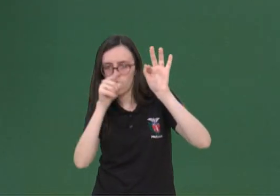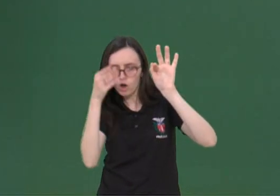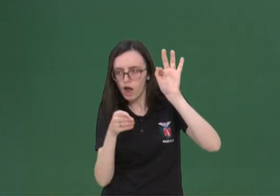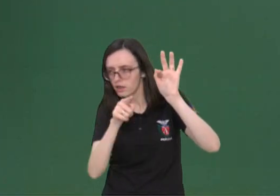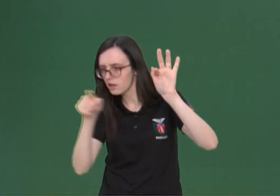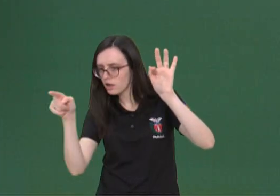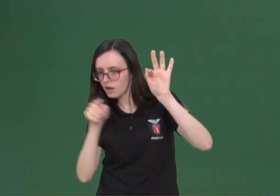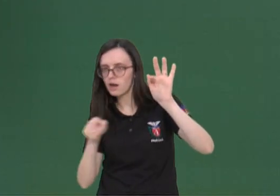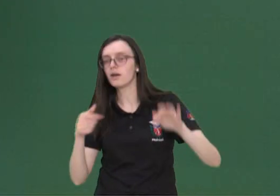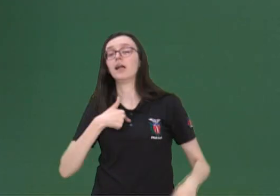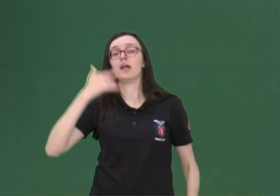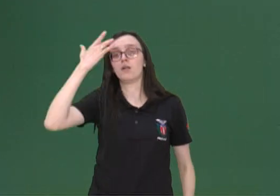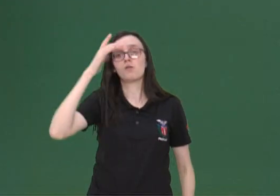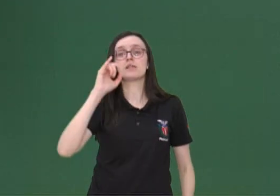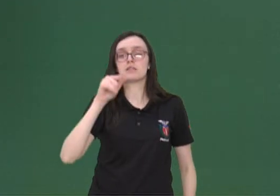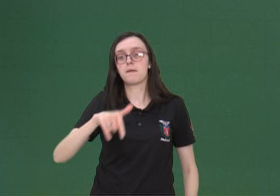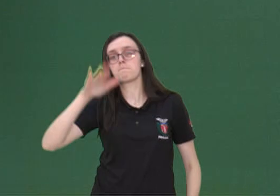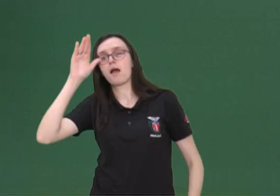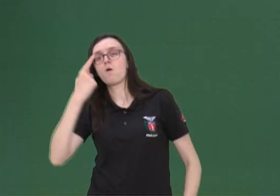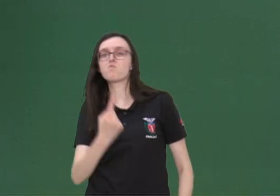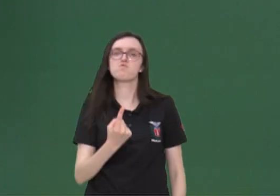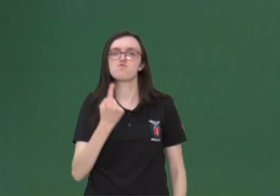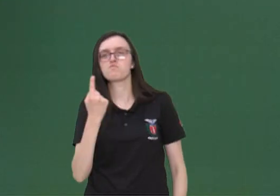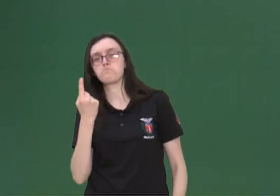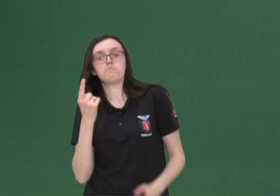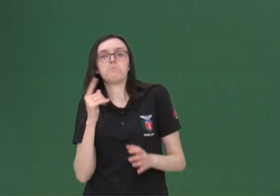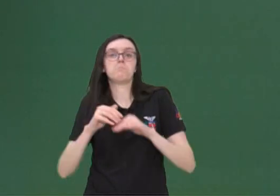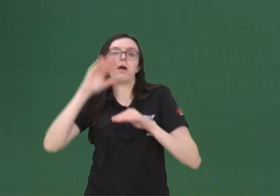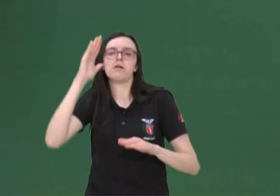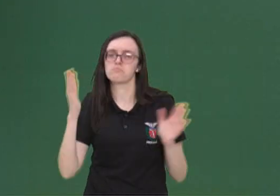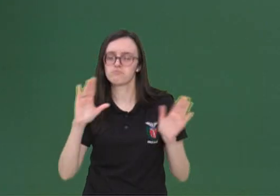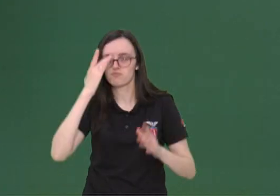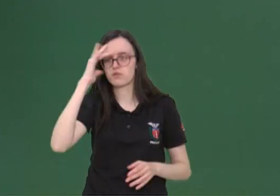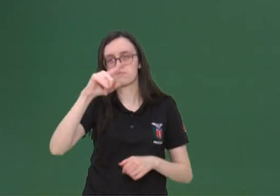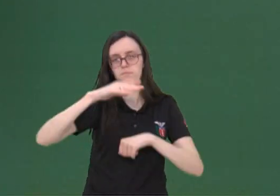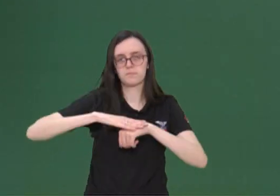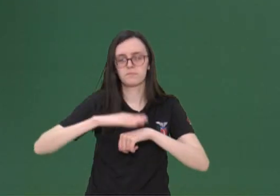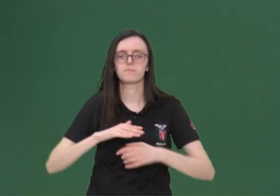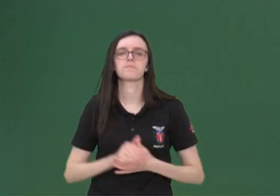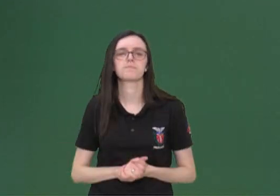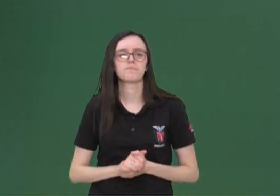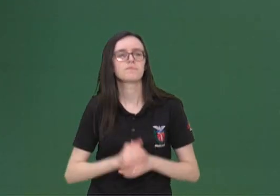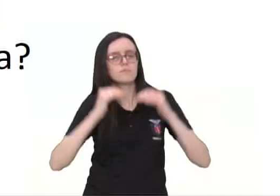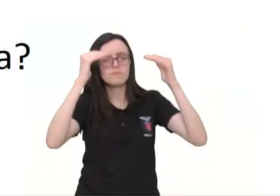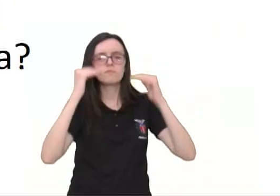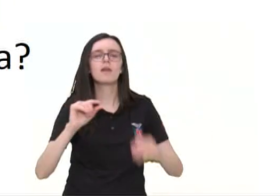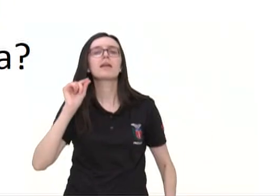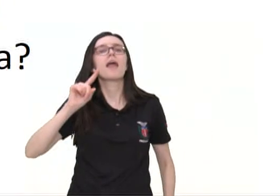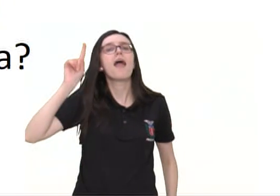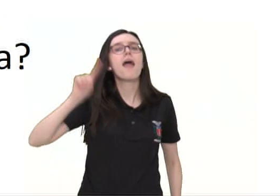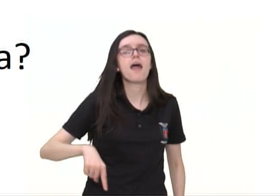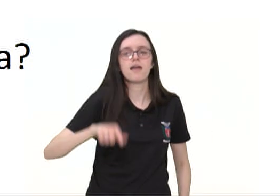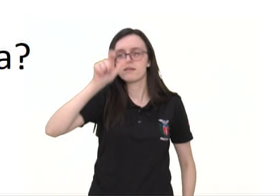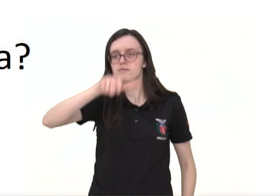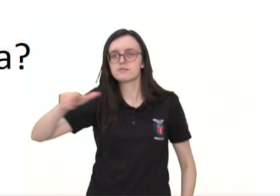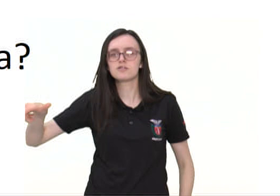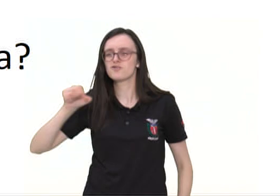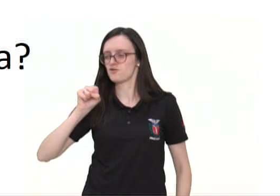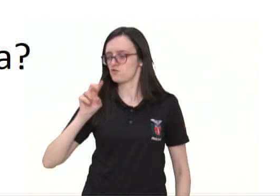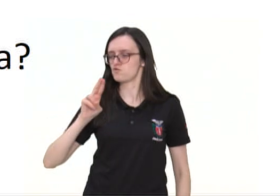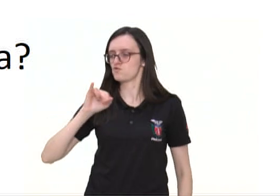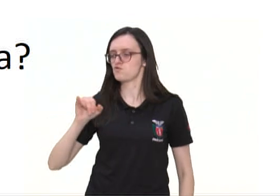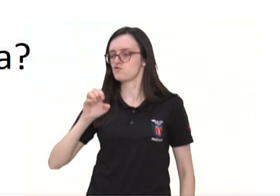frase. Não sei se aqui eu tenho mais do que uma só, enfim, vocês que vão ver. Quem que é o sujeito dessas ou